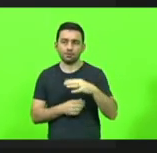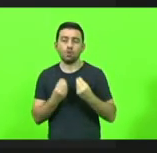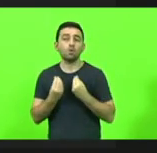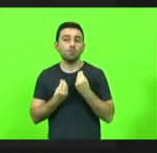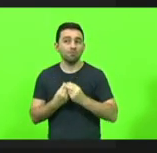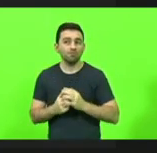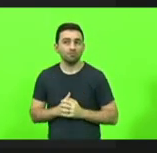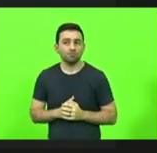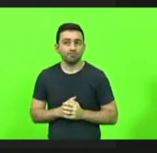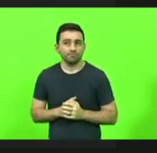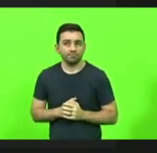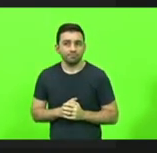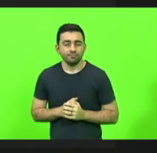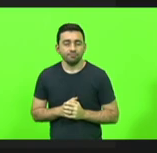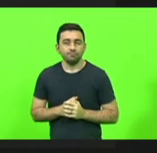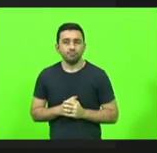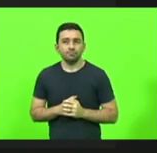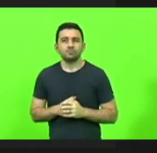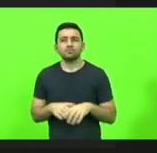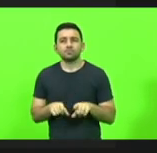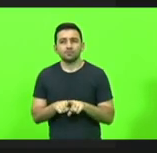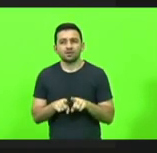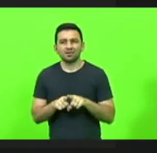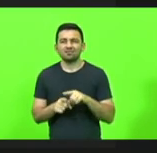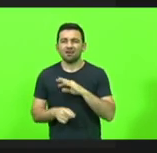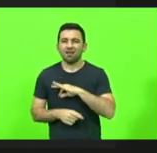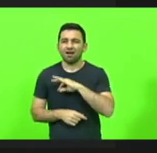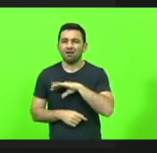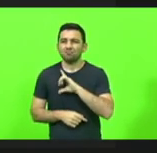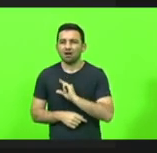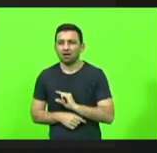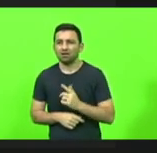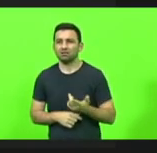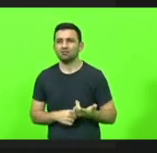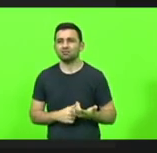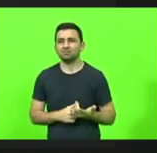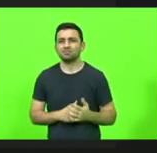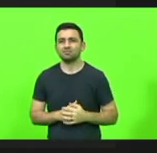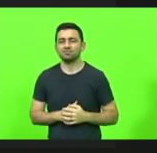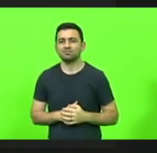Então, os baixos salários,